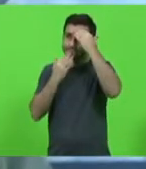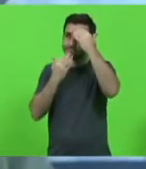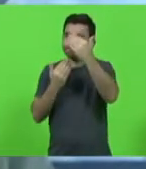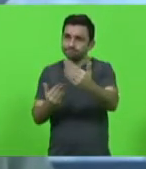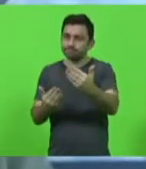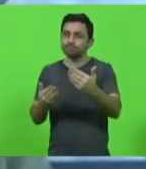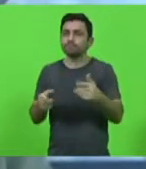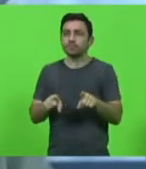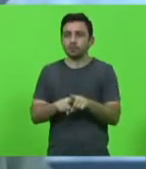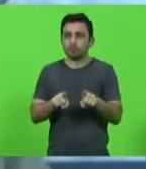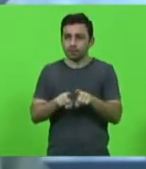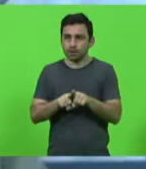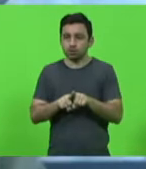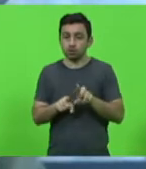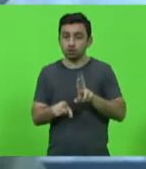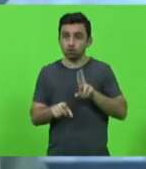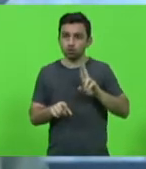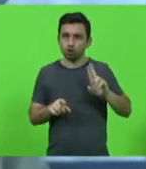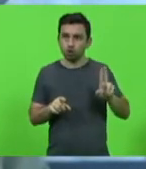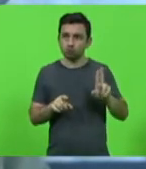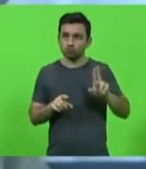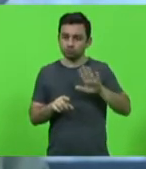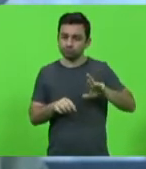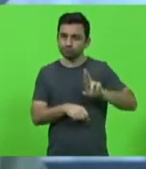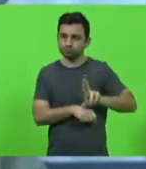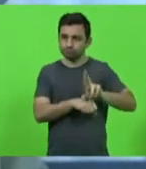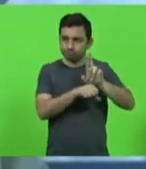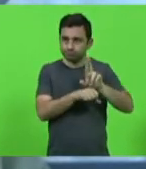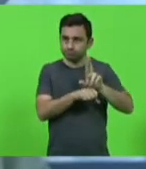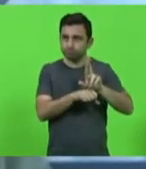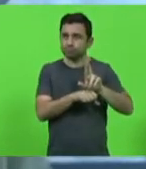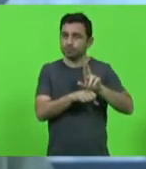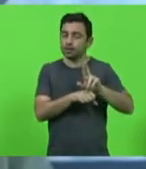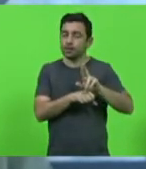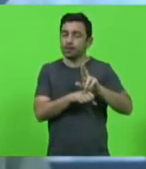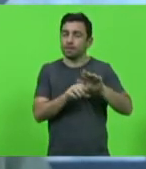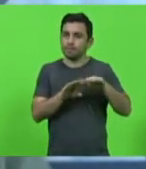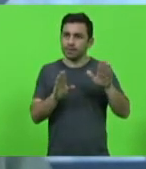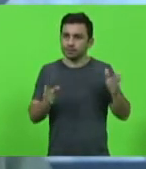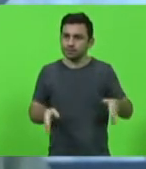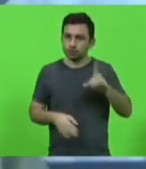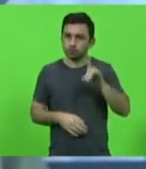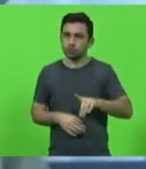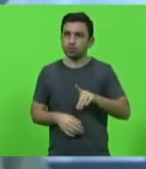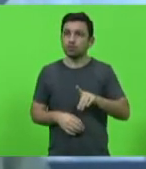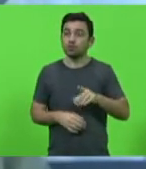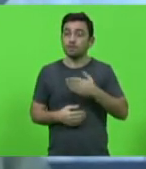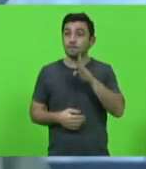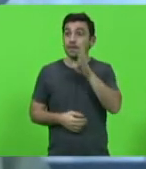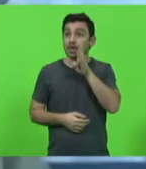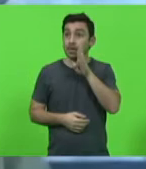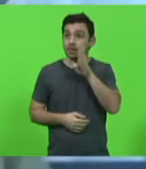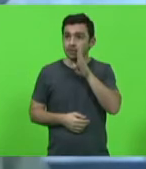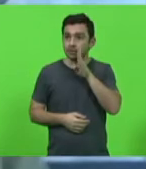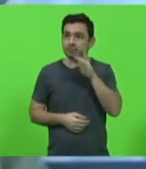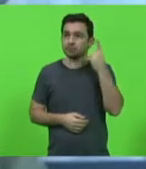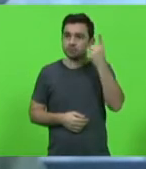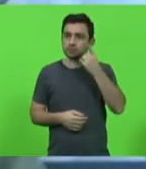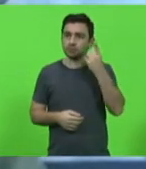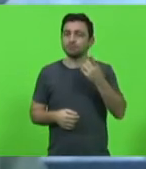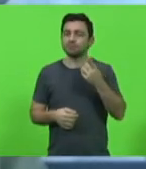também em nome da mesa diretora que esteve junto nesta decisão, deputado Berlanda, transmita